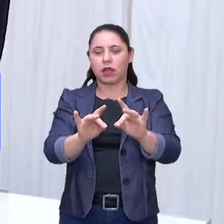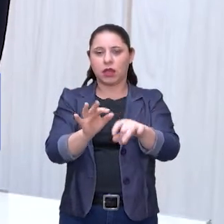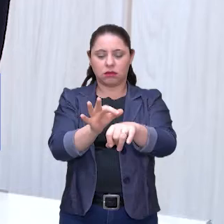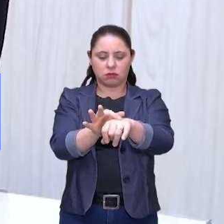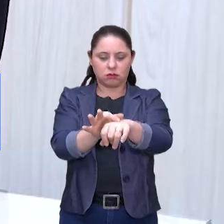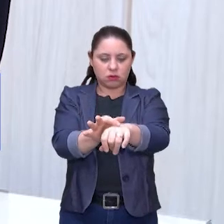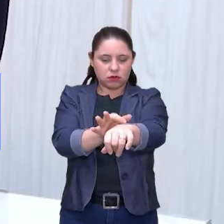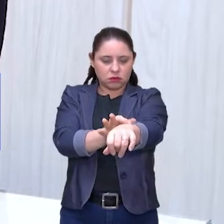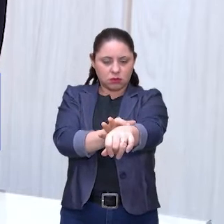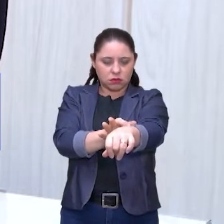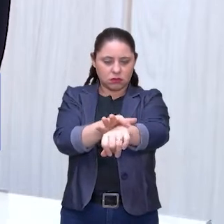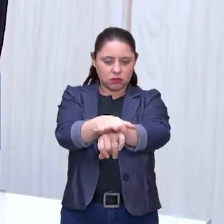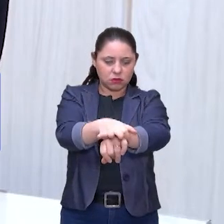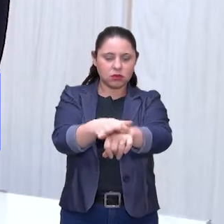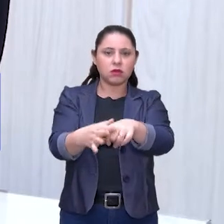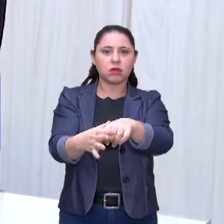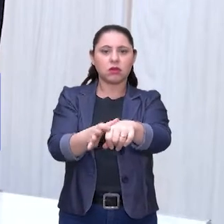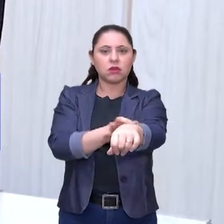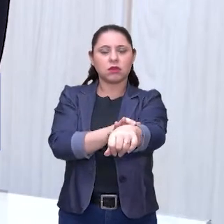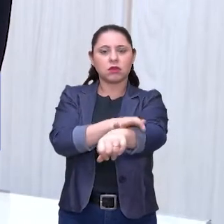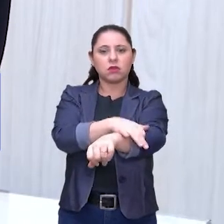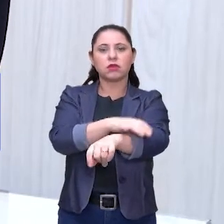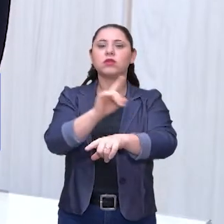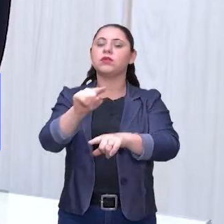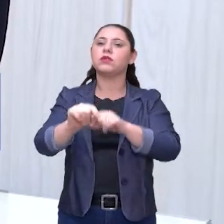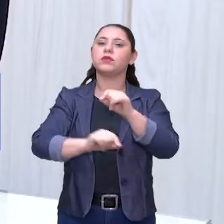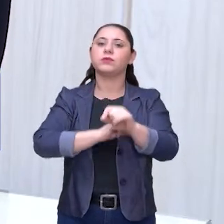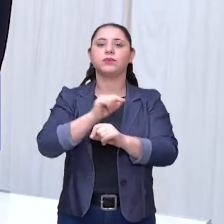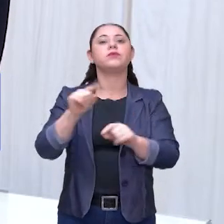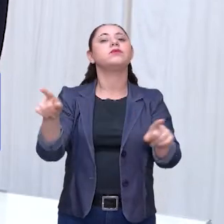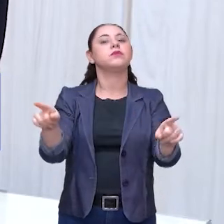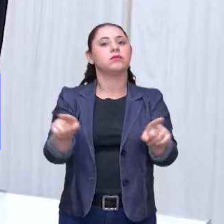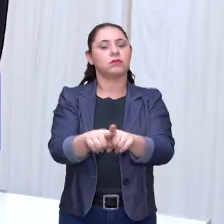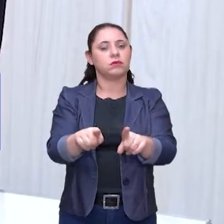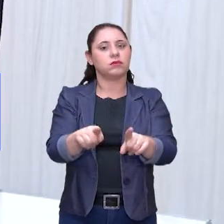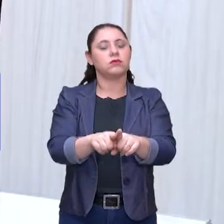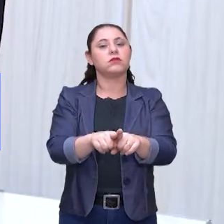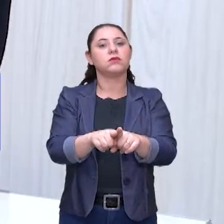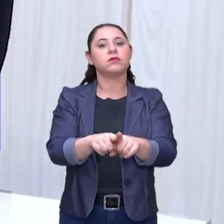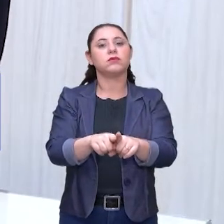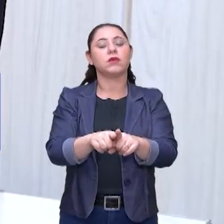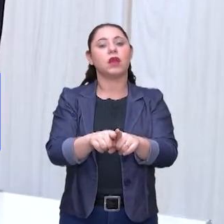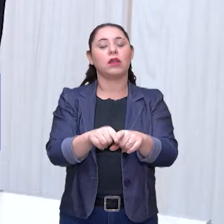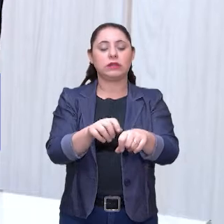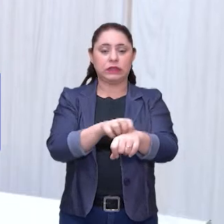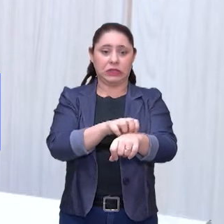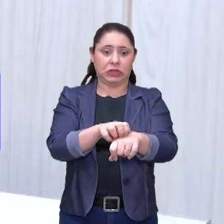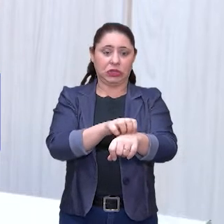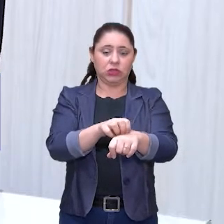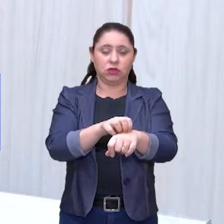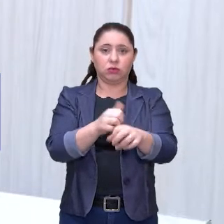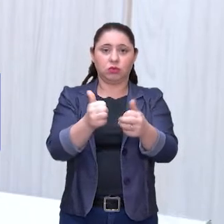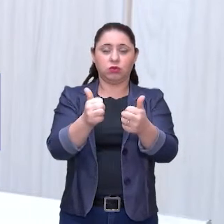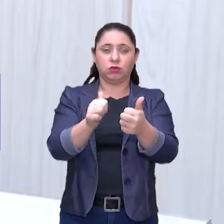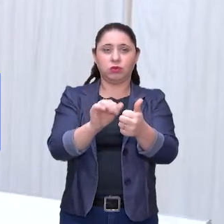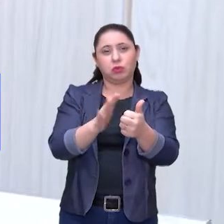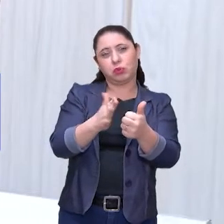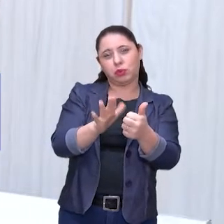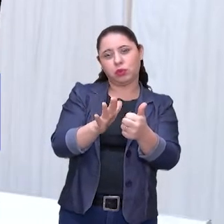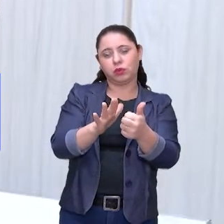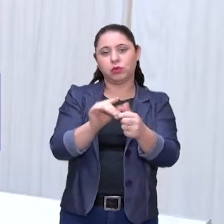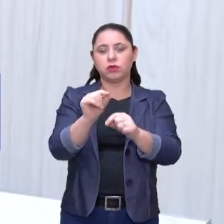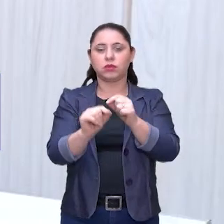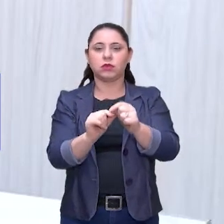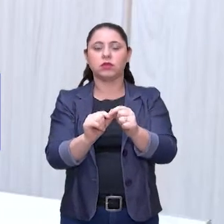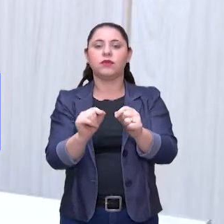uma característica de ficar mudando de posição. Então, é uma característica da urticária. É uma doença inflamatória que pode ser aguda e